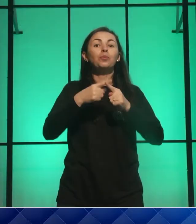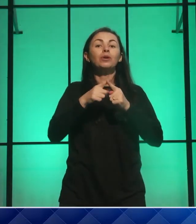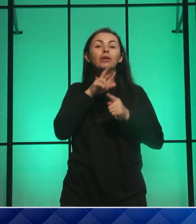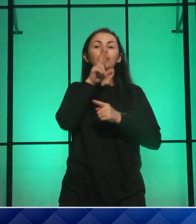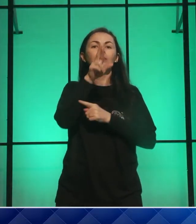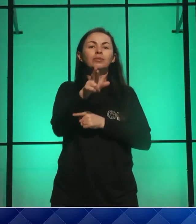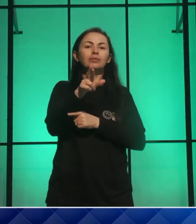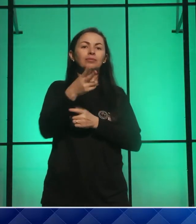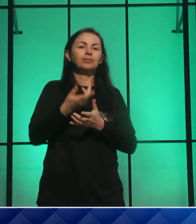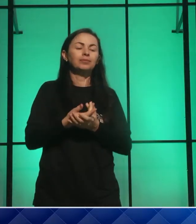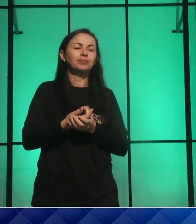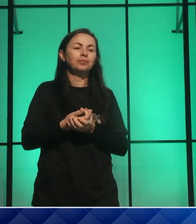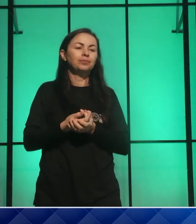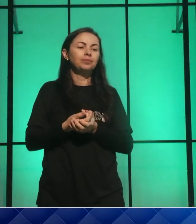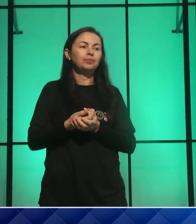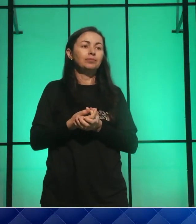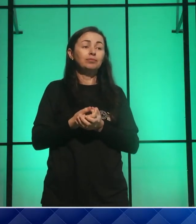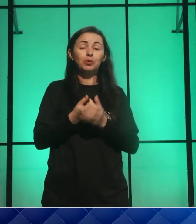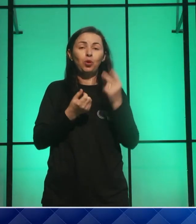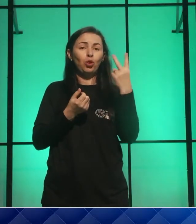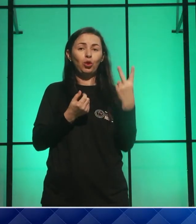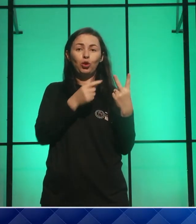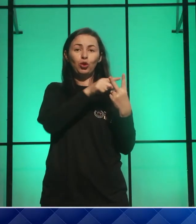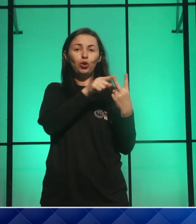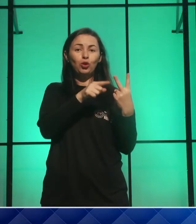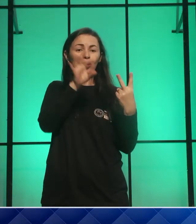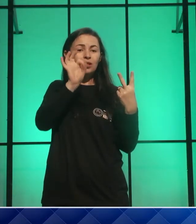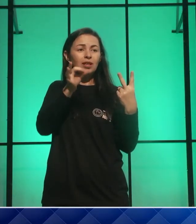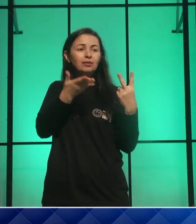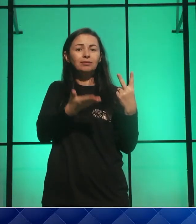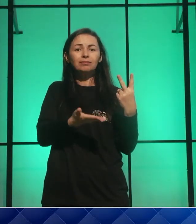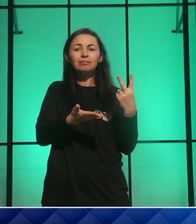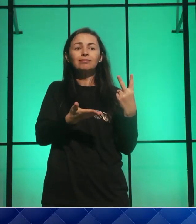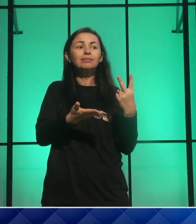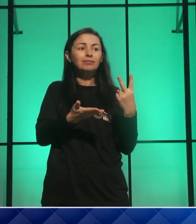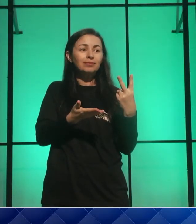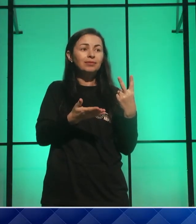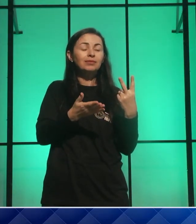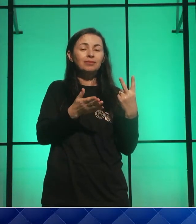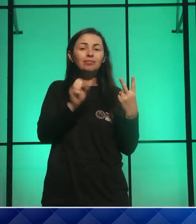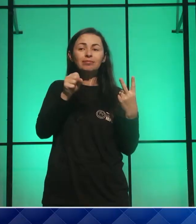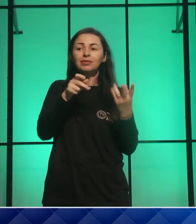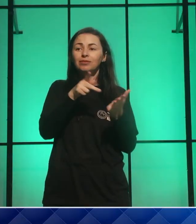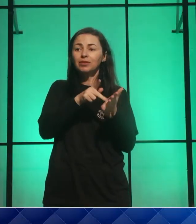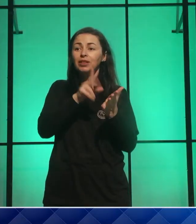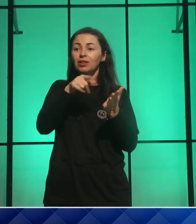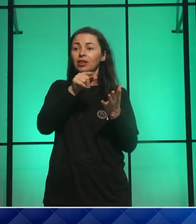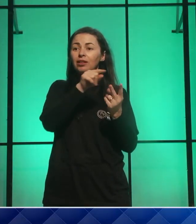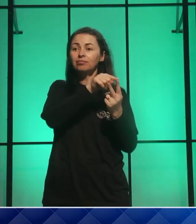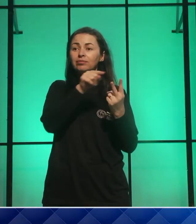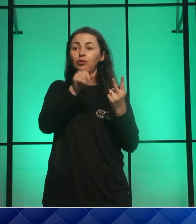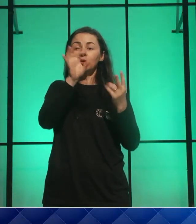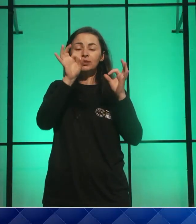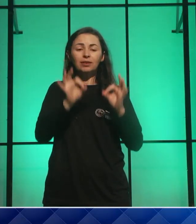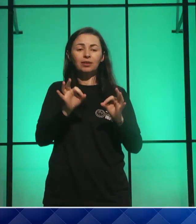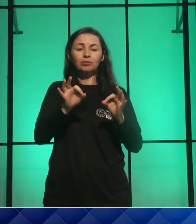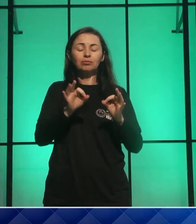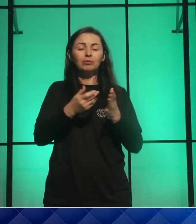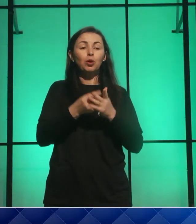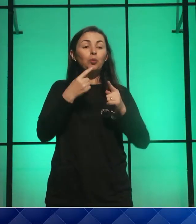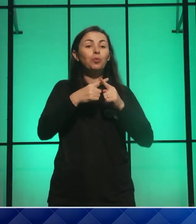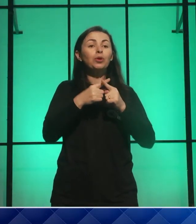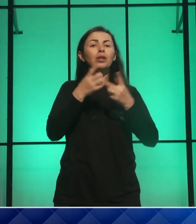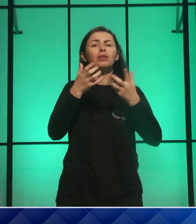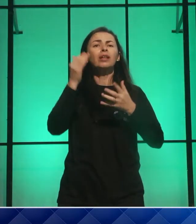resposta é os dois, ambos. Essa é a verdade. Eu quero que você entenda que